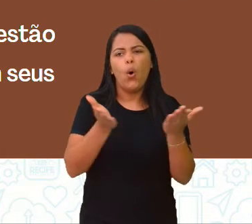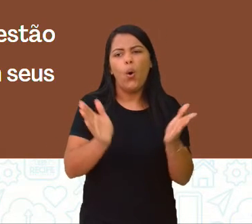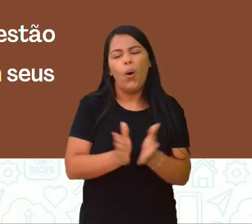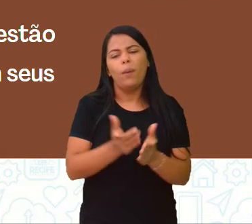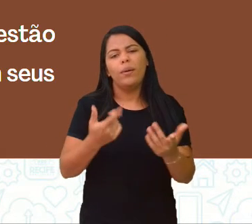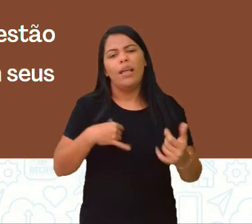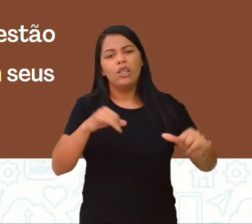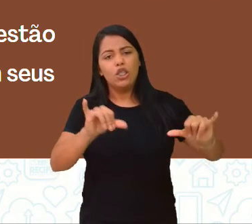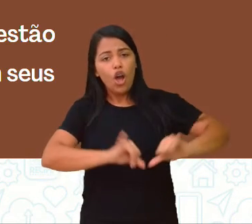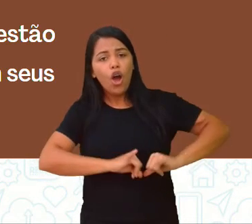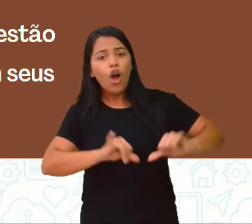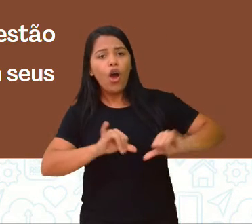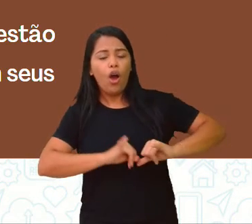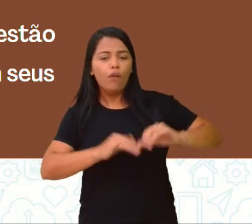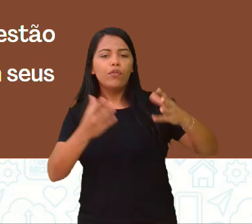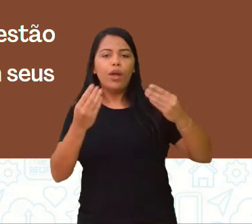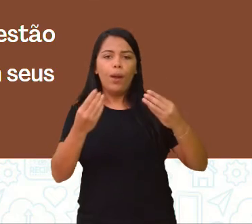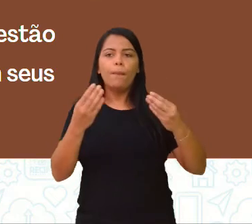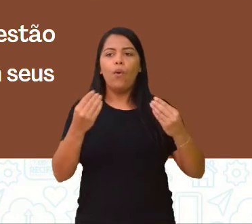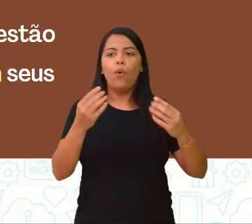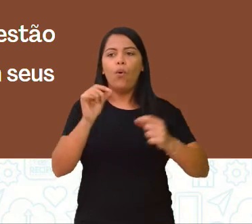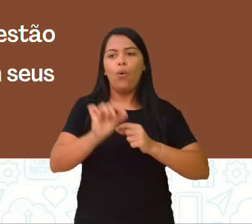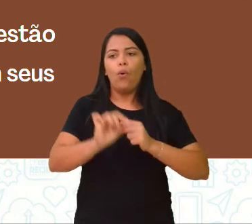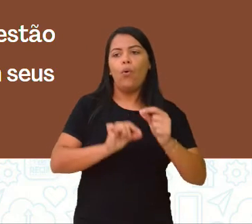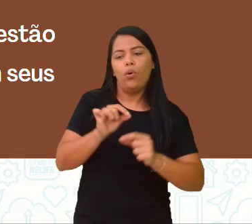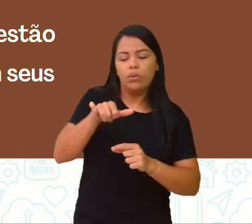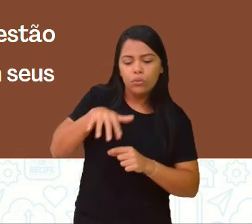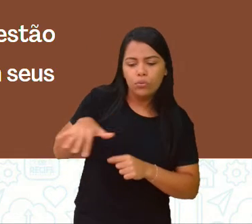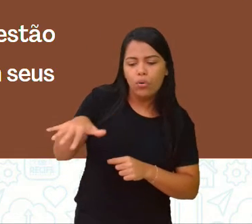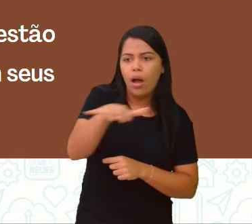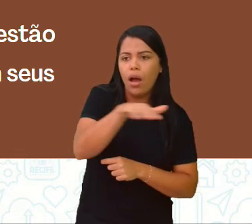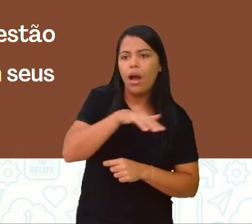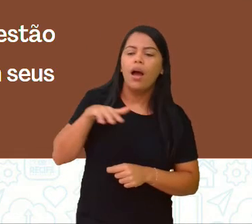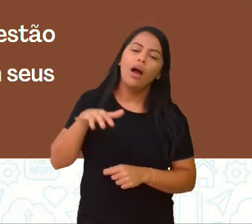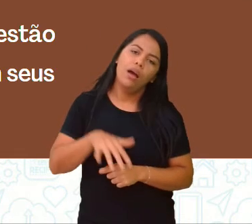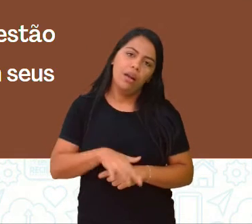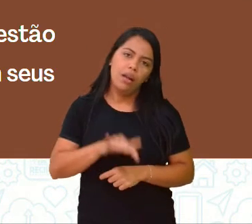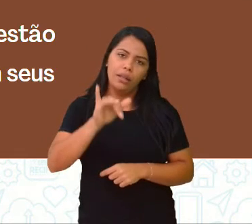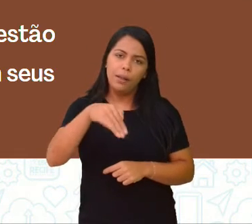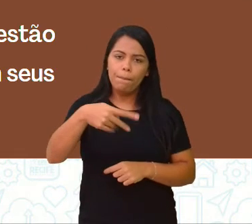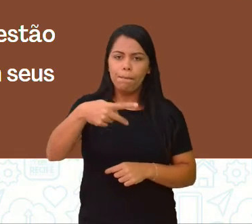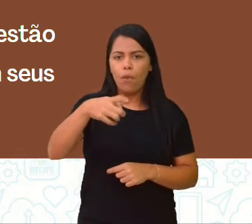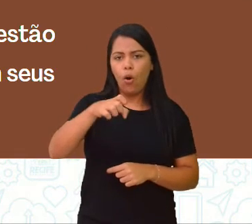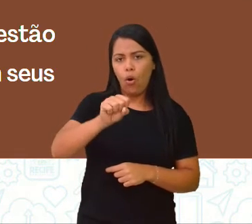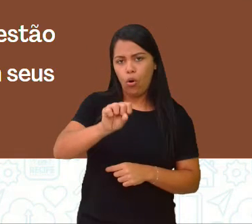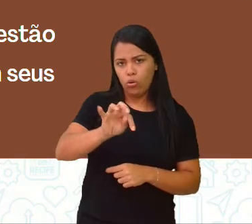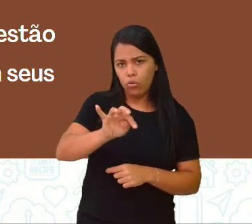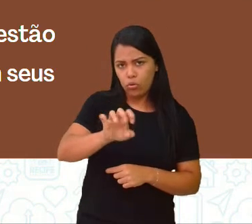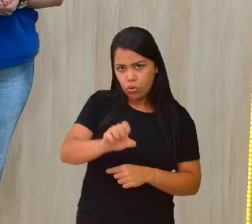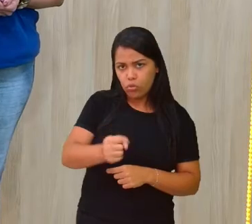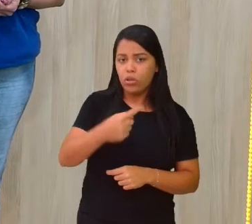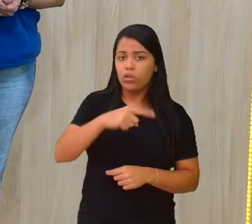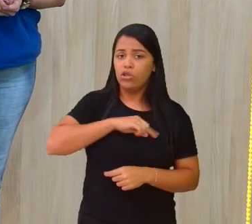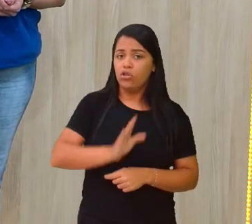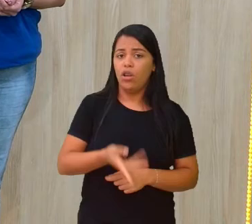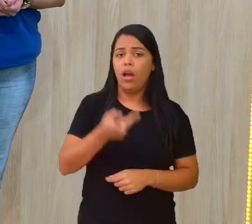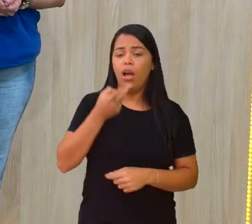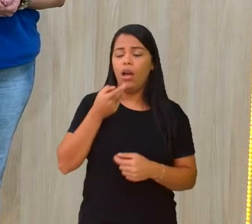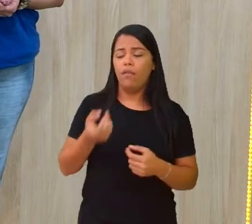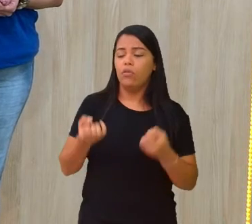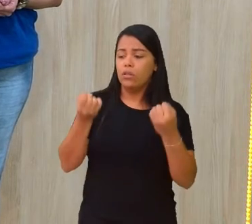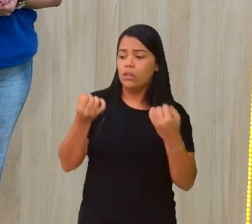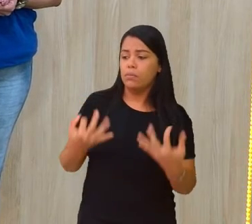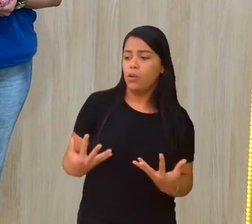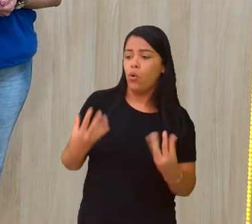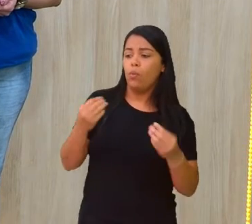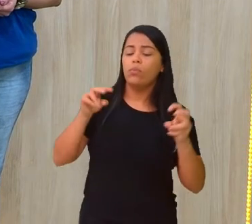ambientais impostos em seus respectivos territórios. A gente já falou, inclusive, bastante sobre essa questão, né, professora?